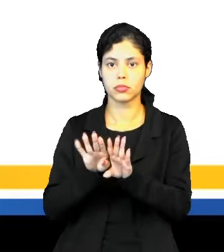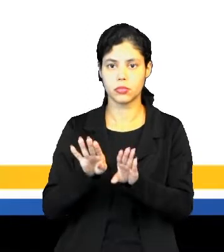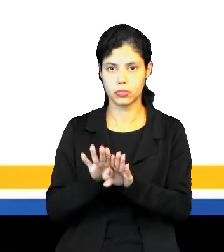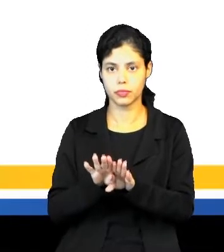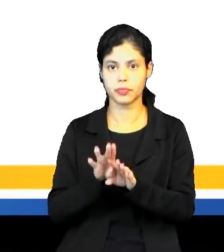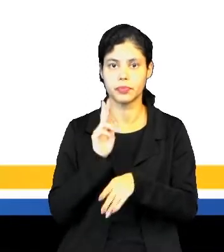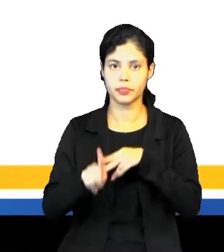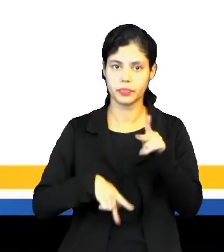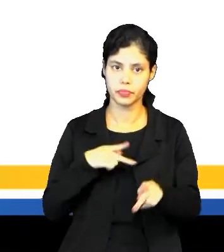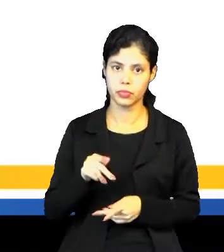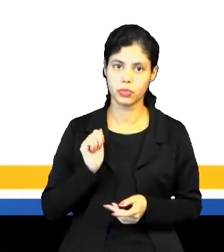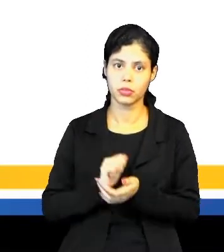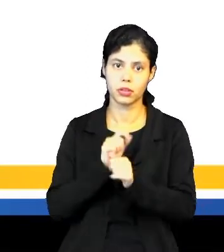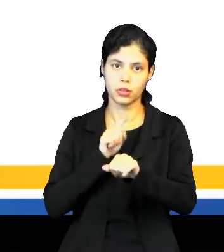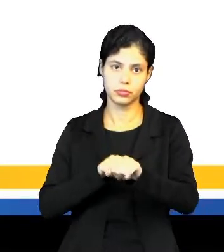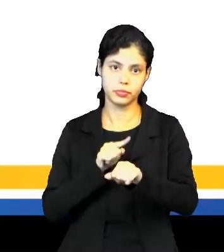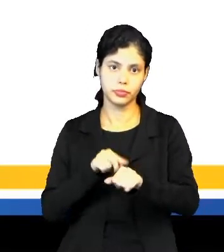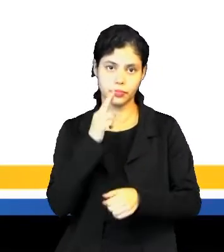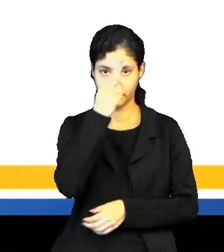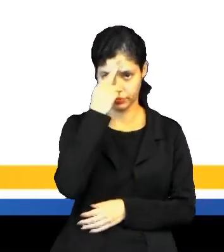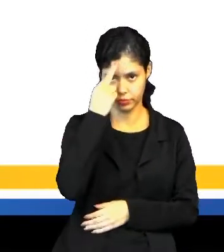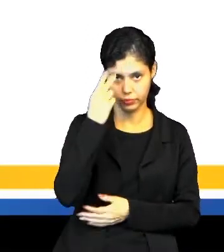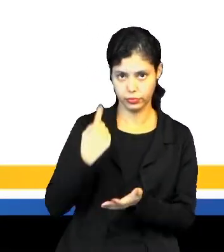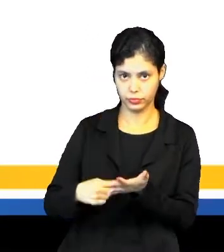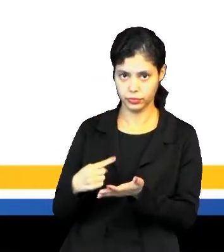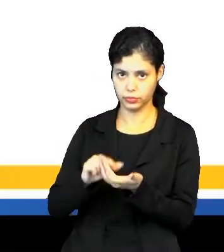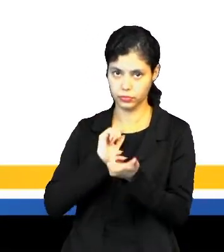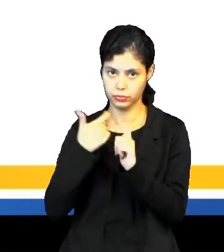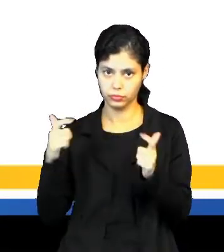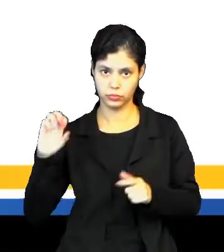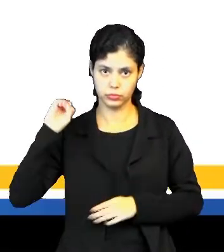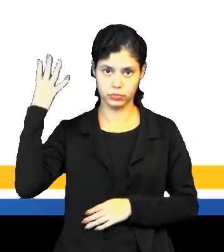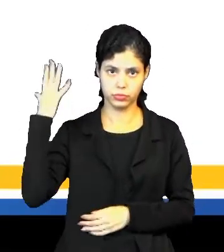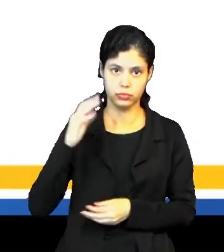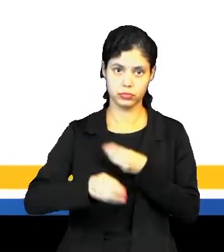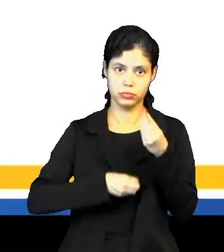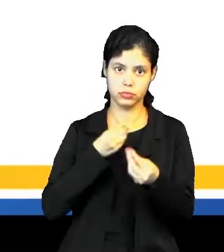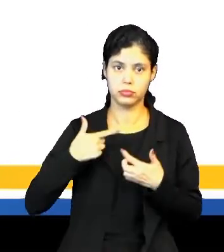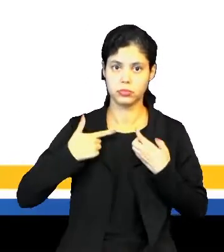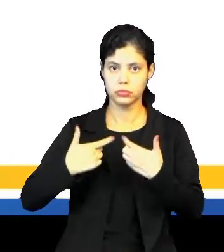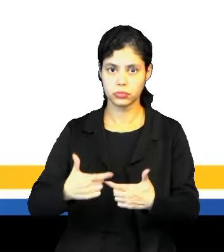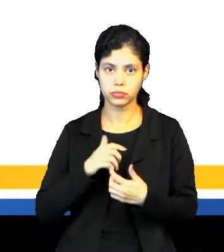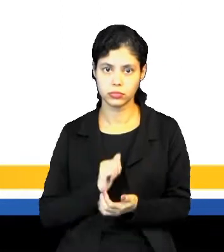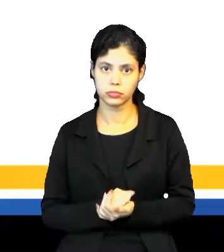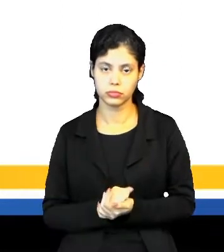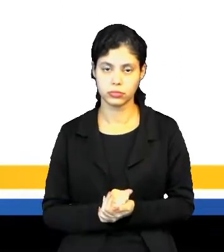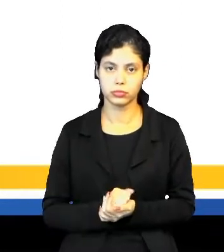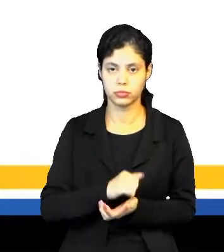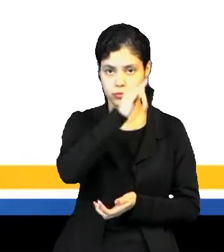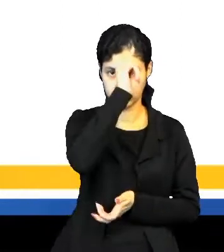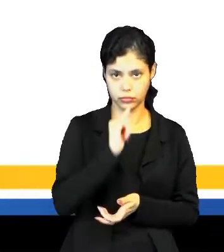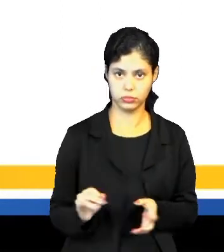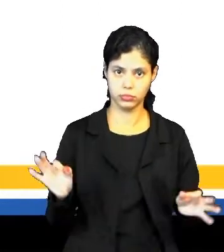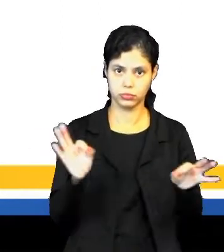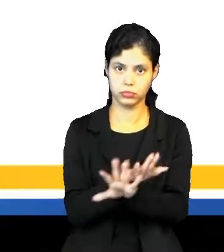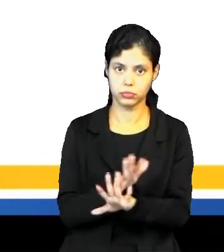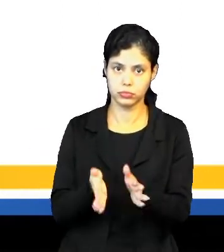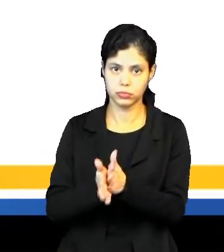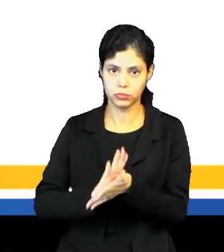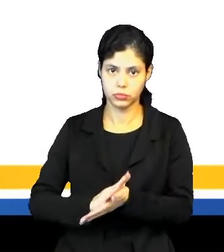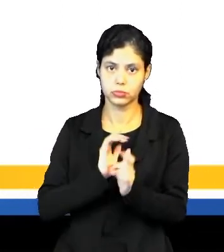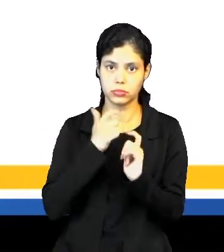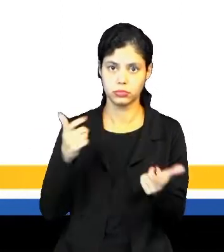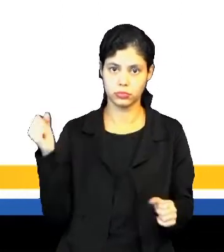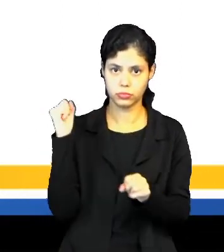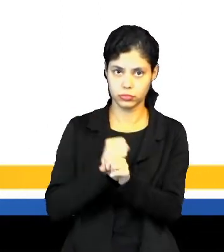humanidade. O tempo histórico é marcado por grandes acontecimentos, como guerras, quedas de impérios,